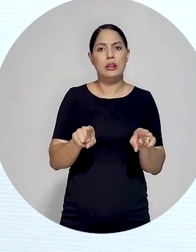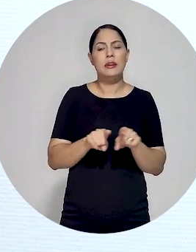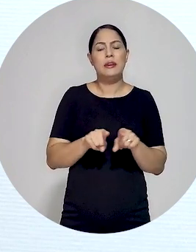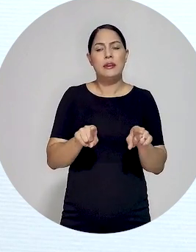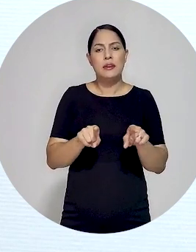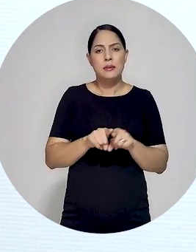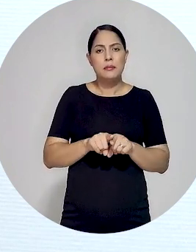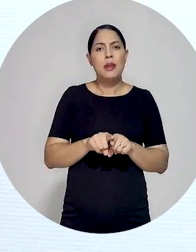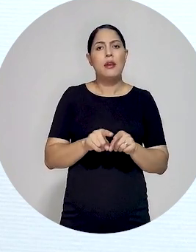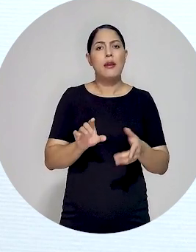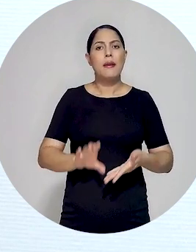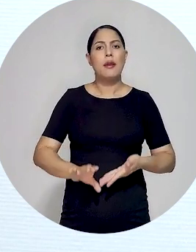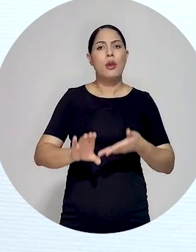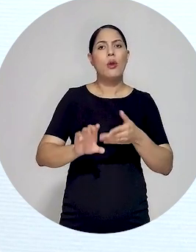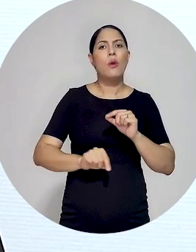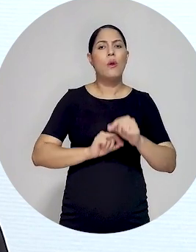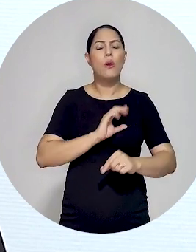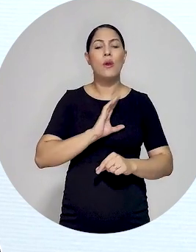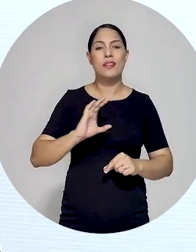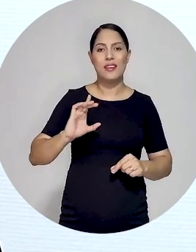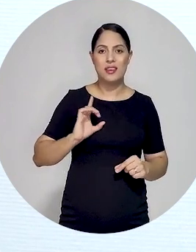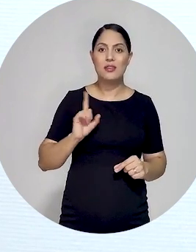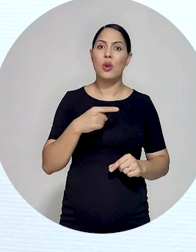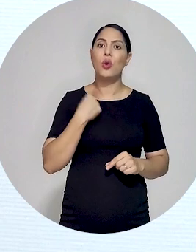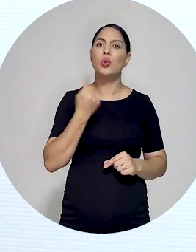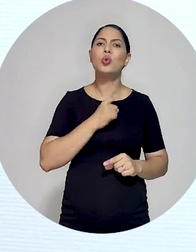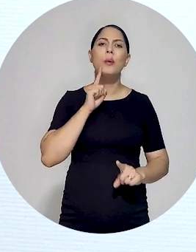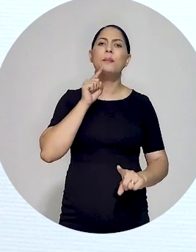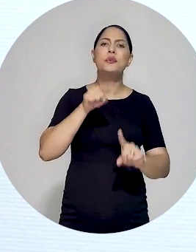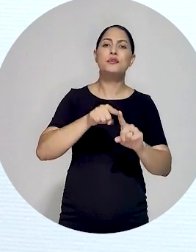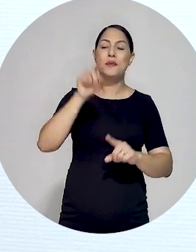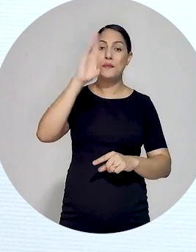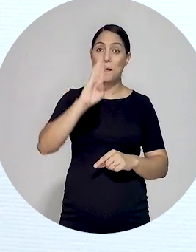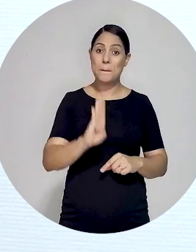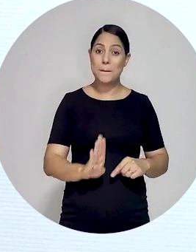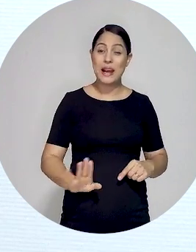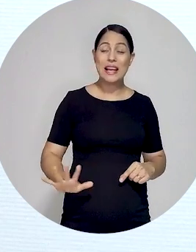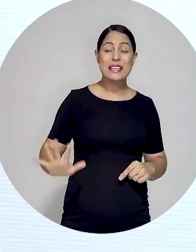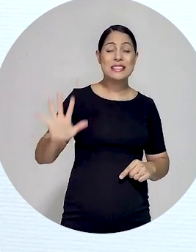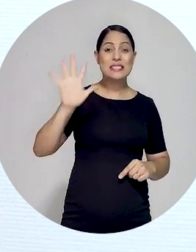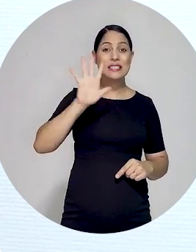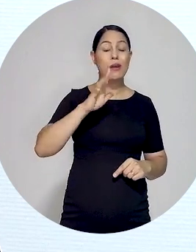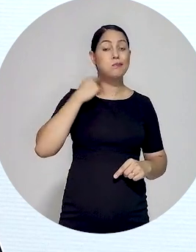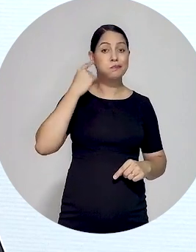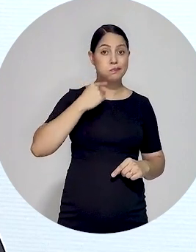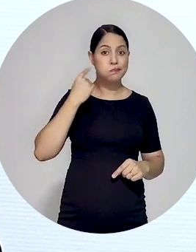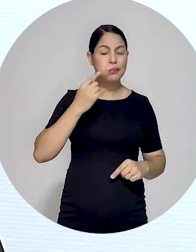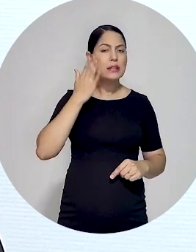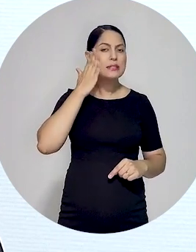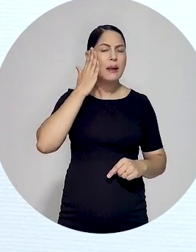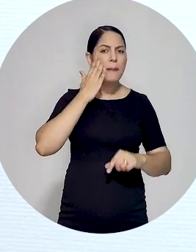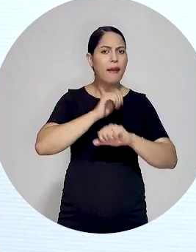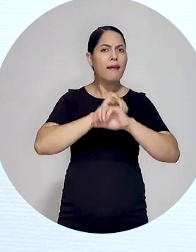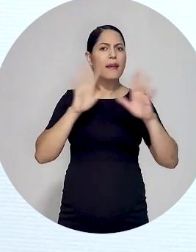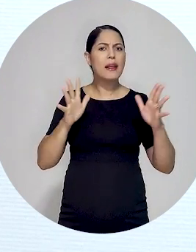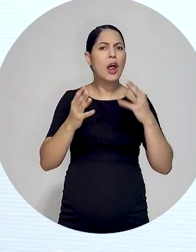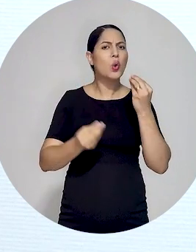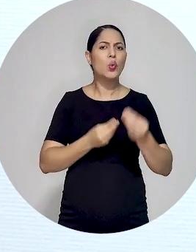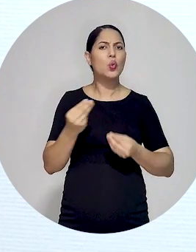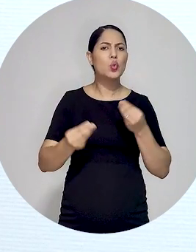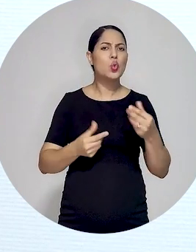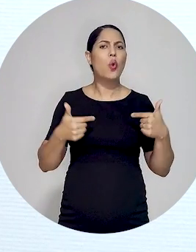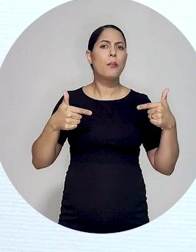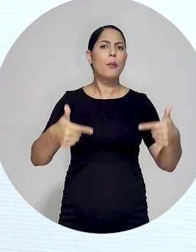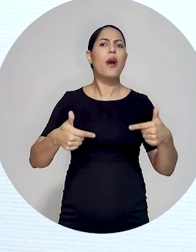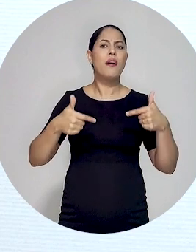própria coordenação, de forma que em breve o país, o Brasil, a nossa advocacia saberá essas primeiras ou a